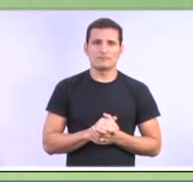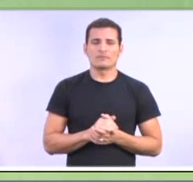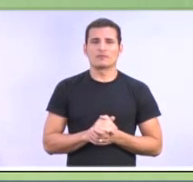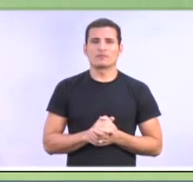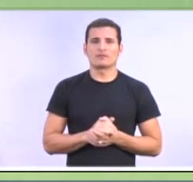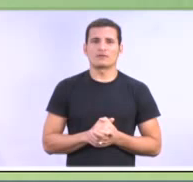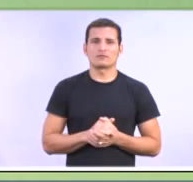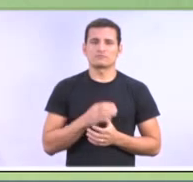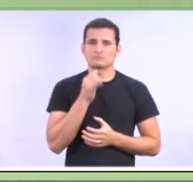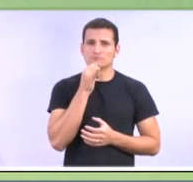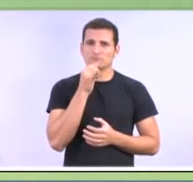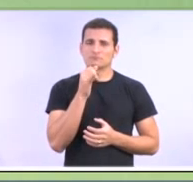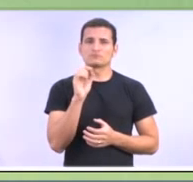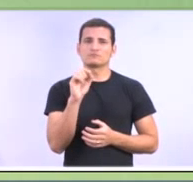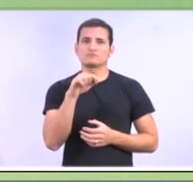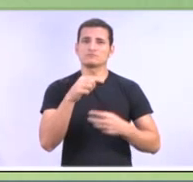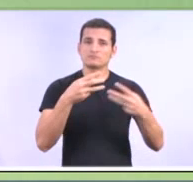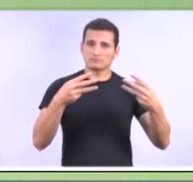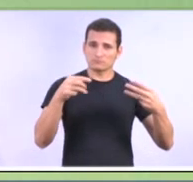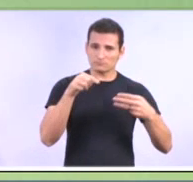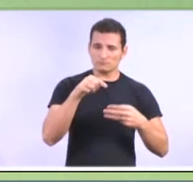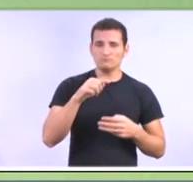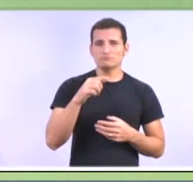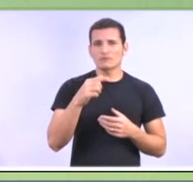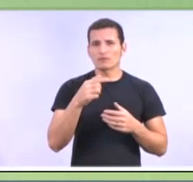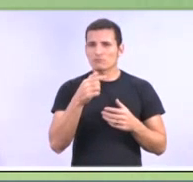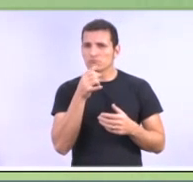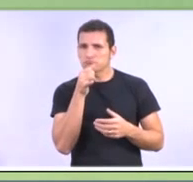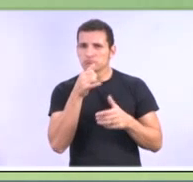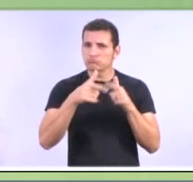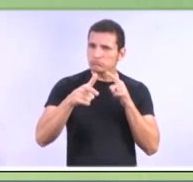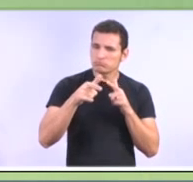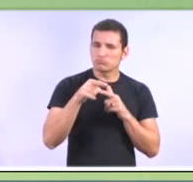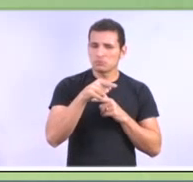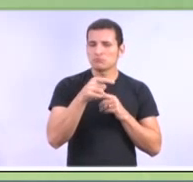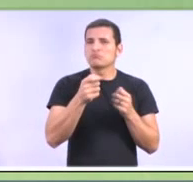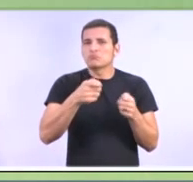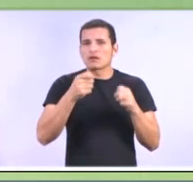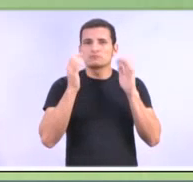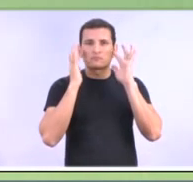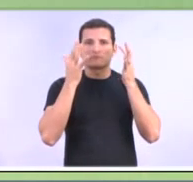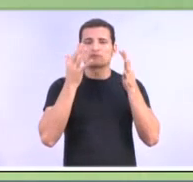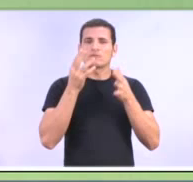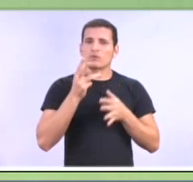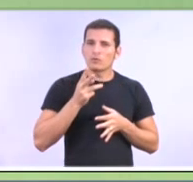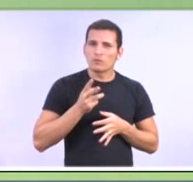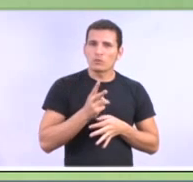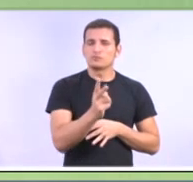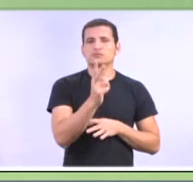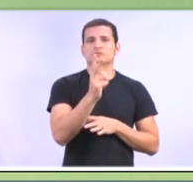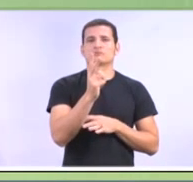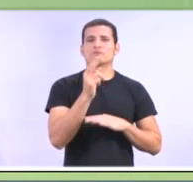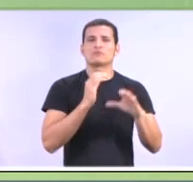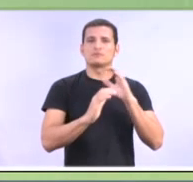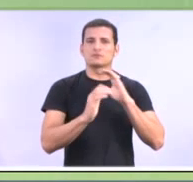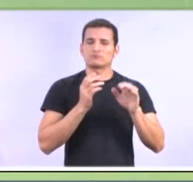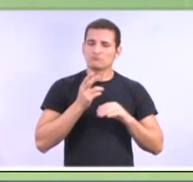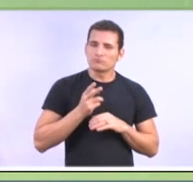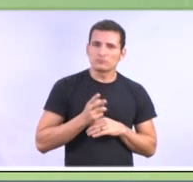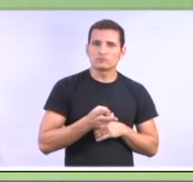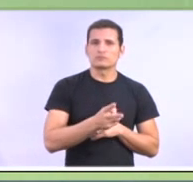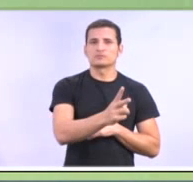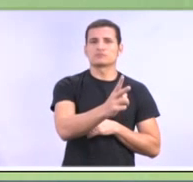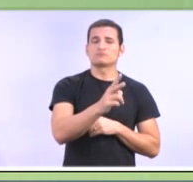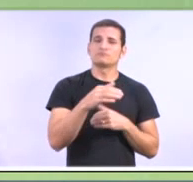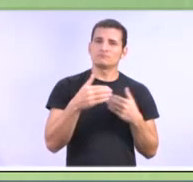quando tiver algum problema, esse problema ser contornado e que a comunicação continue acontecendo, correto? Então,